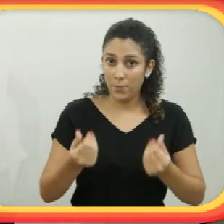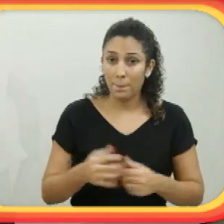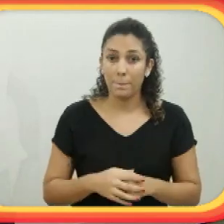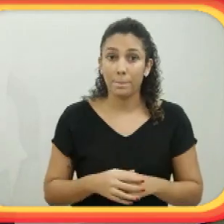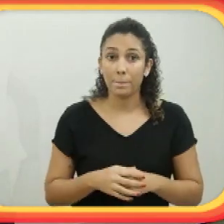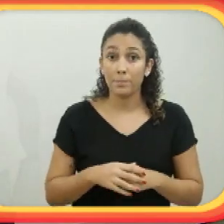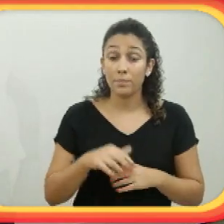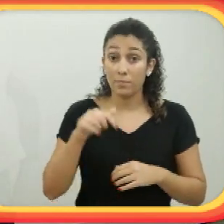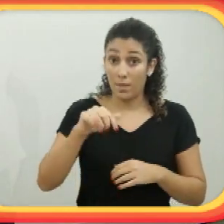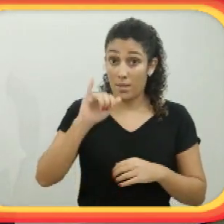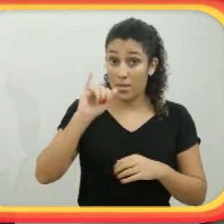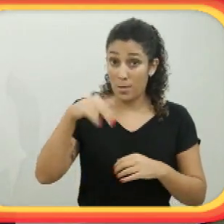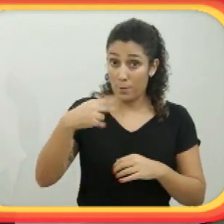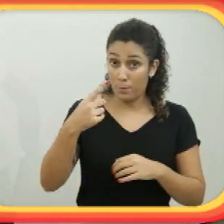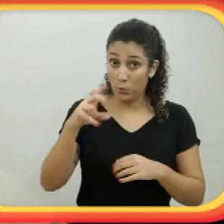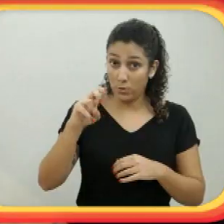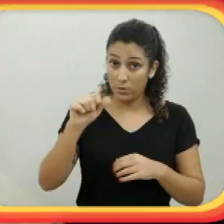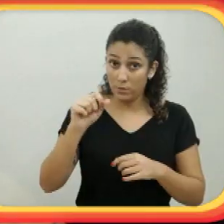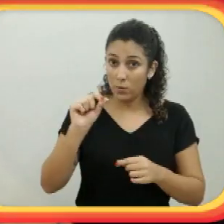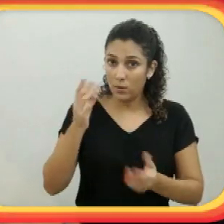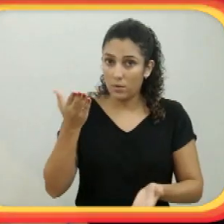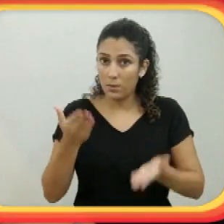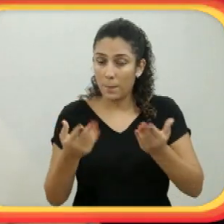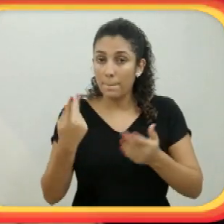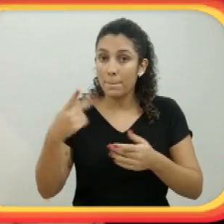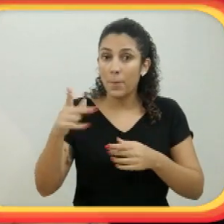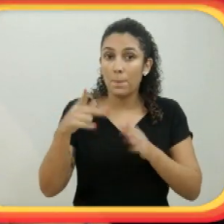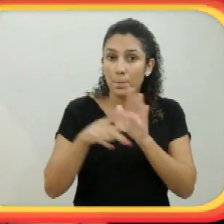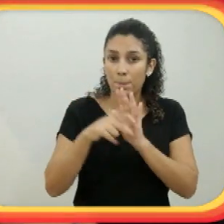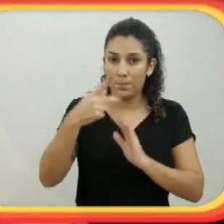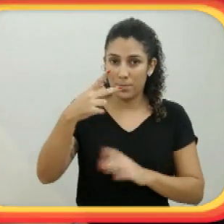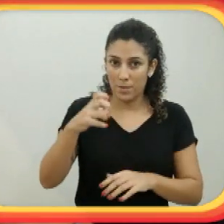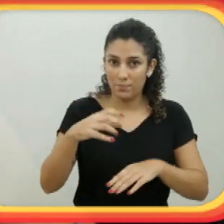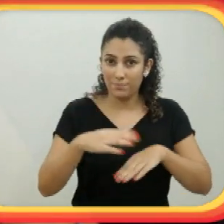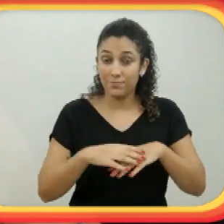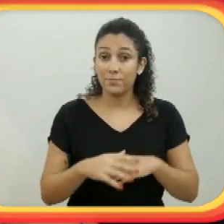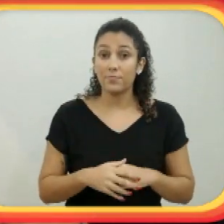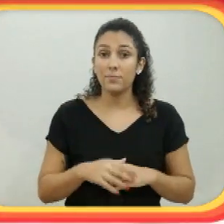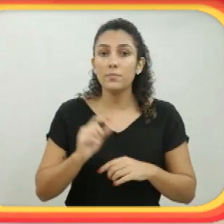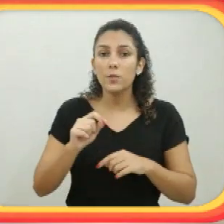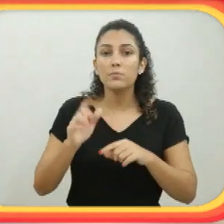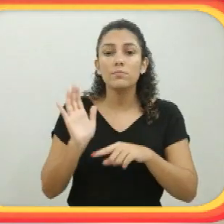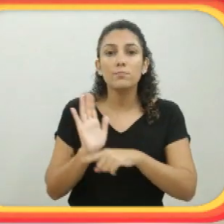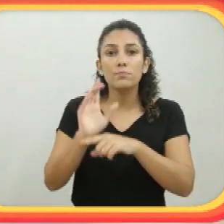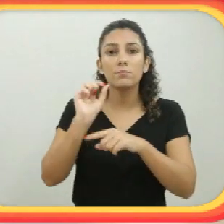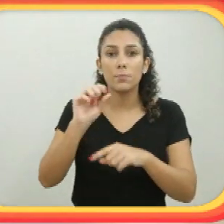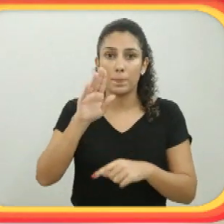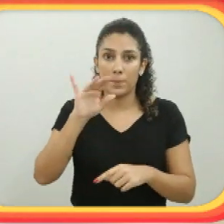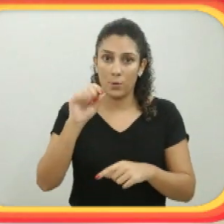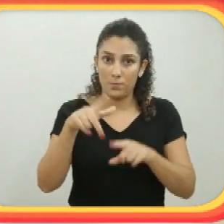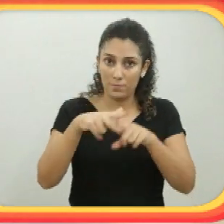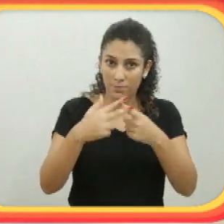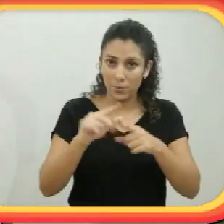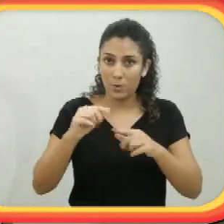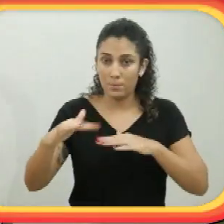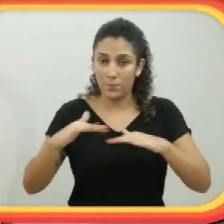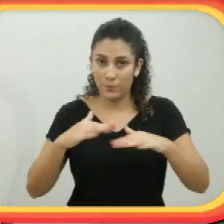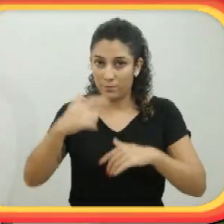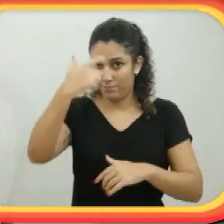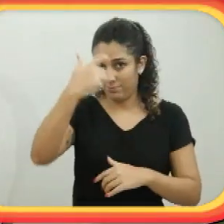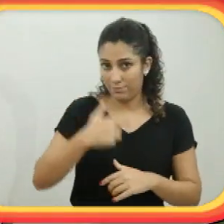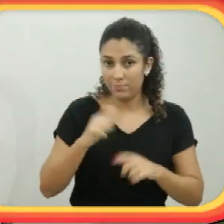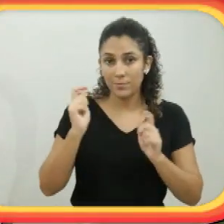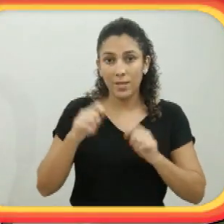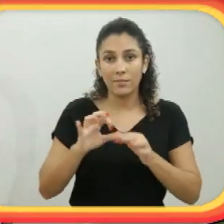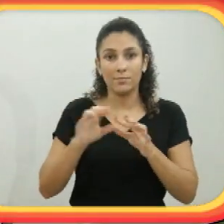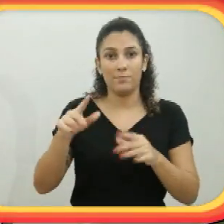ela volta a defletir e impulsionar ele de novo. Então ela restaura o paciente a função de impulsão e equilíbrio do pé dele. Então ela